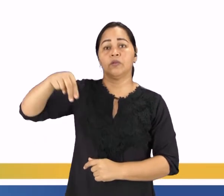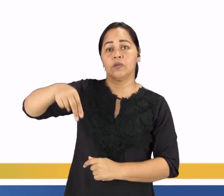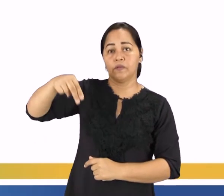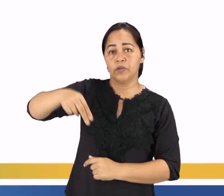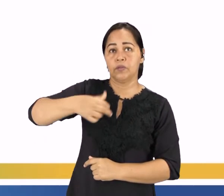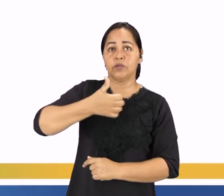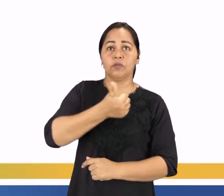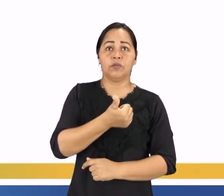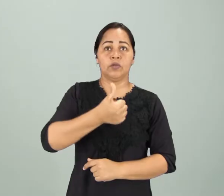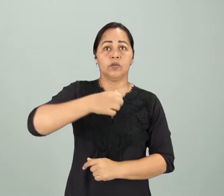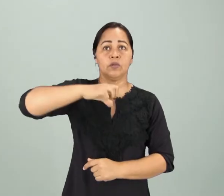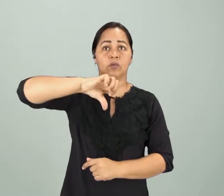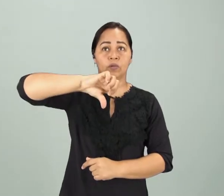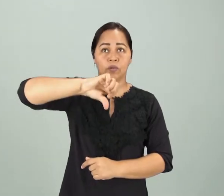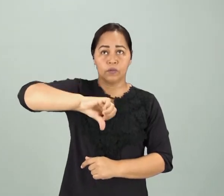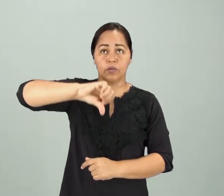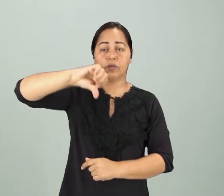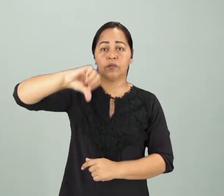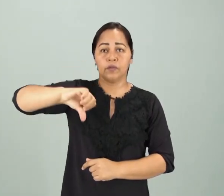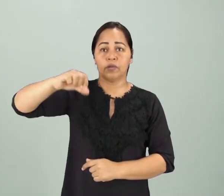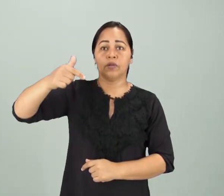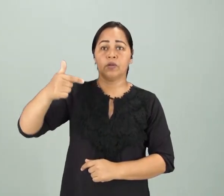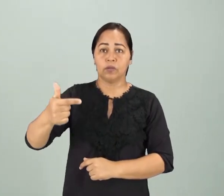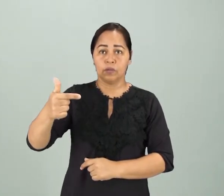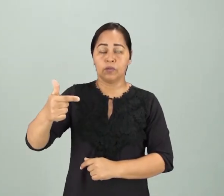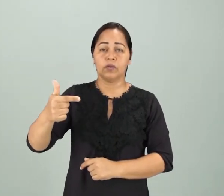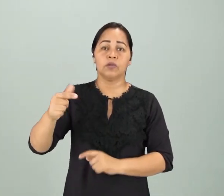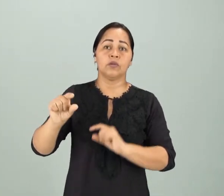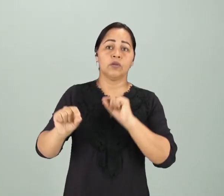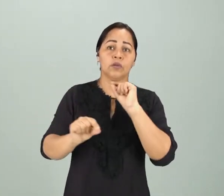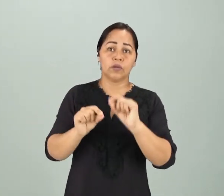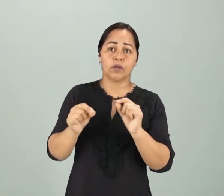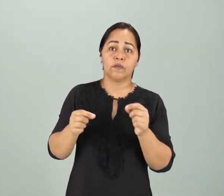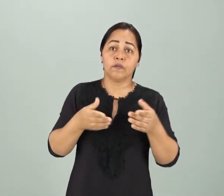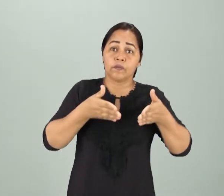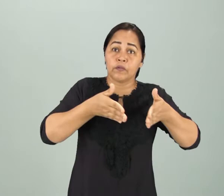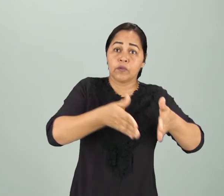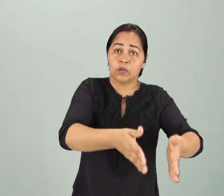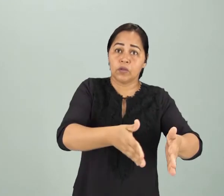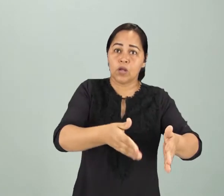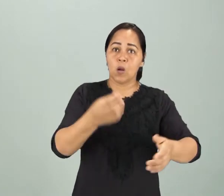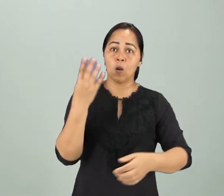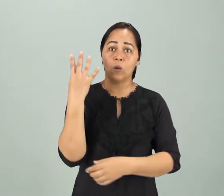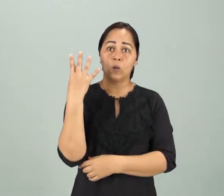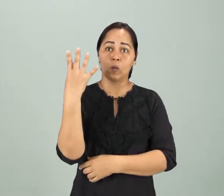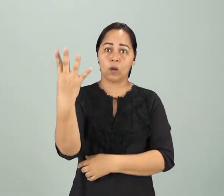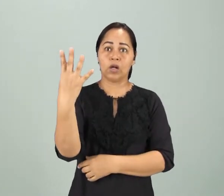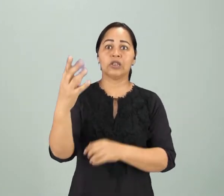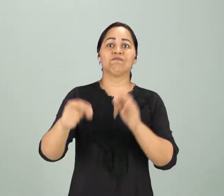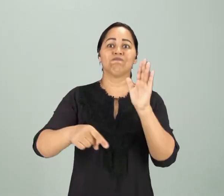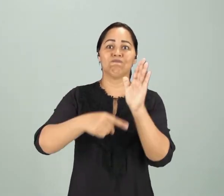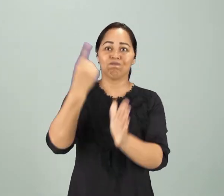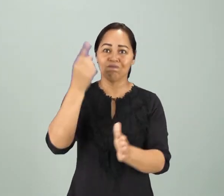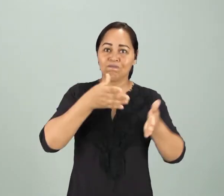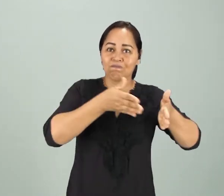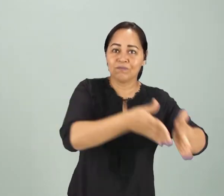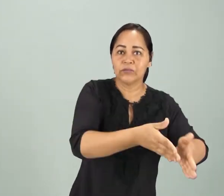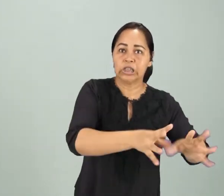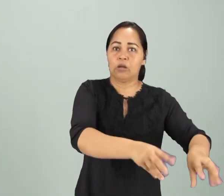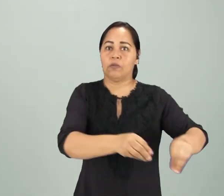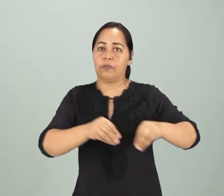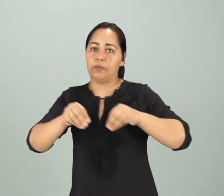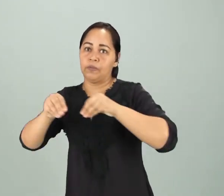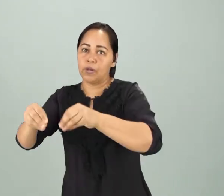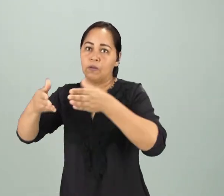1992. Até hoje, até a data dessa aula, Neruda foi enterrado pelo menos 4 vezes, nesse processo de translado,